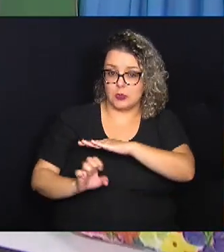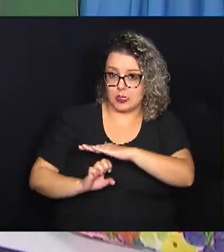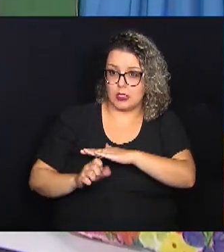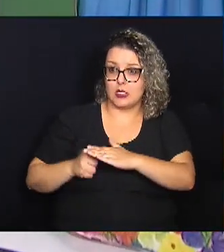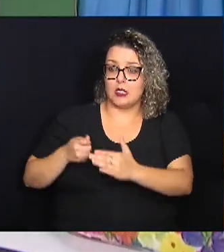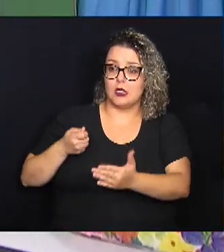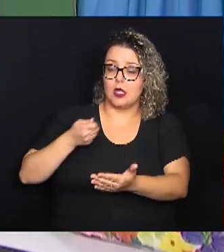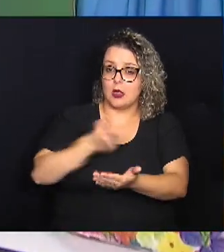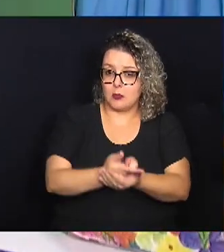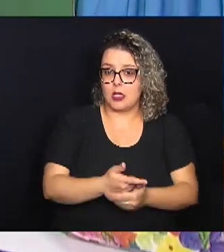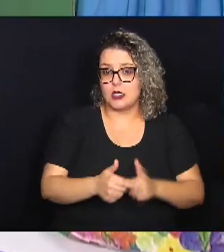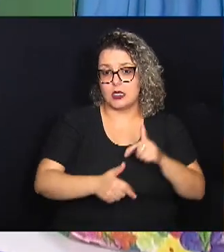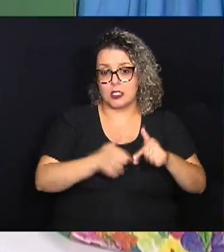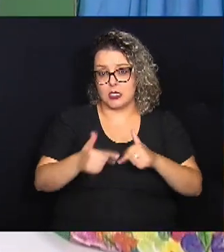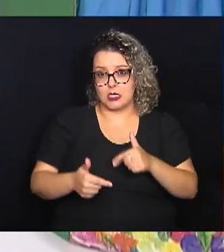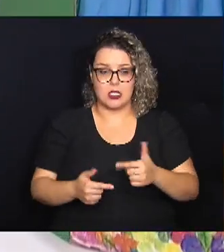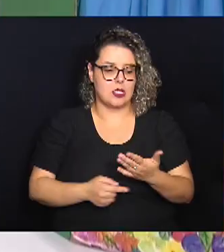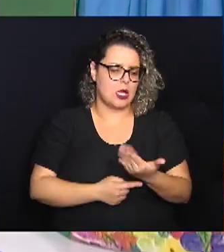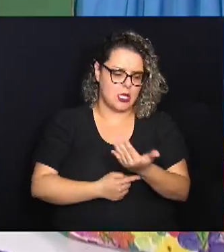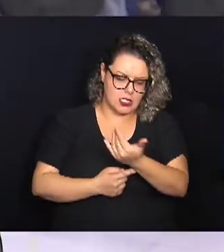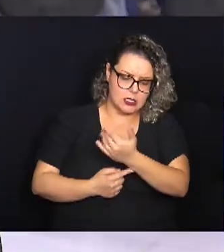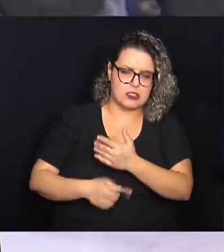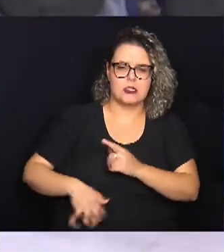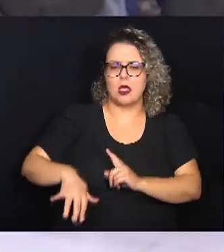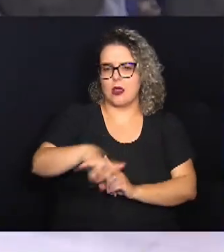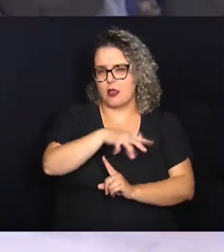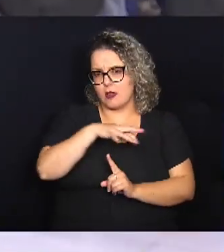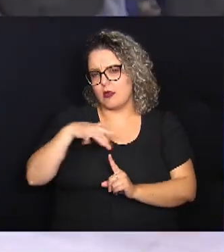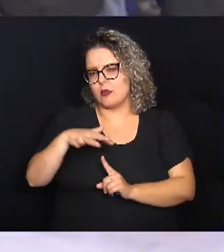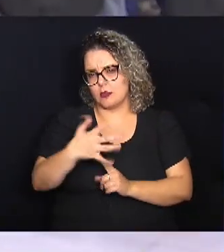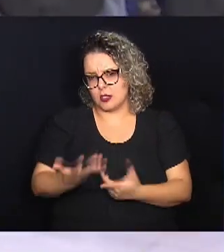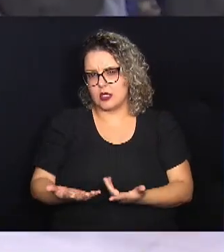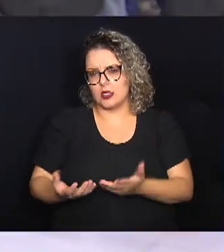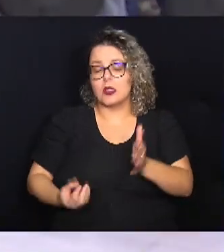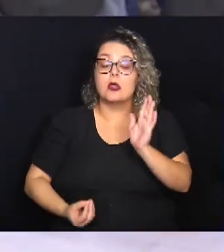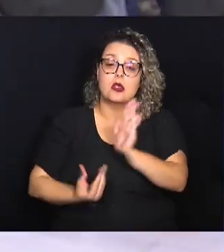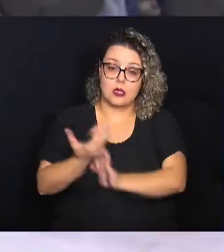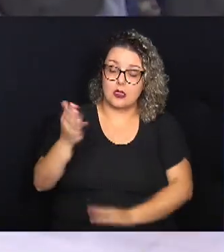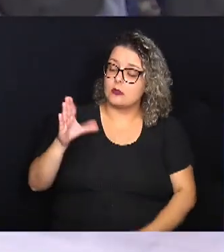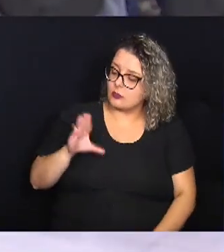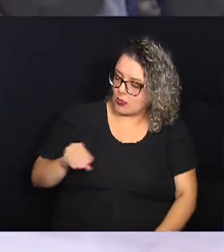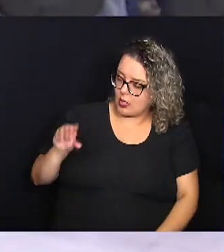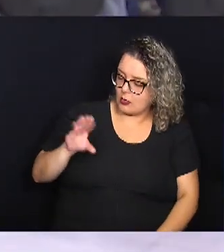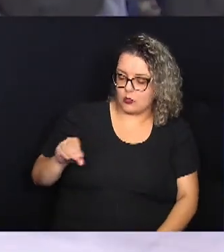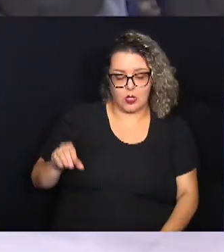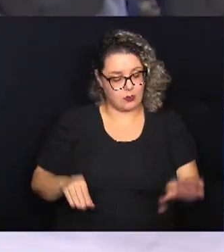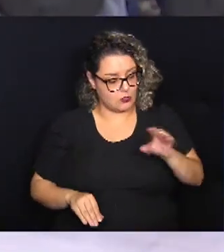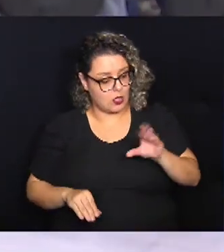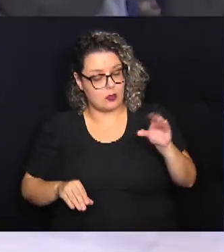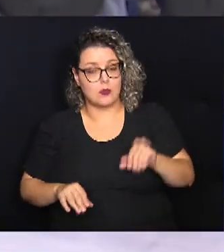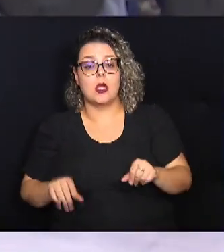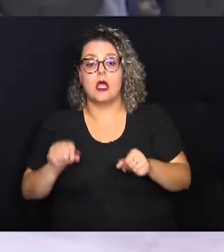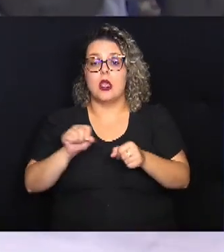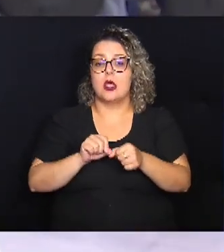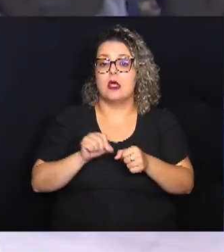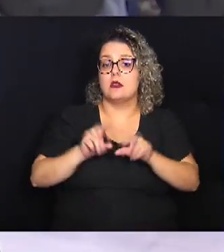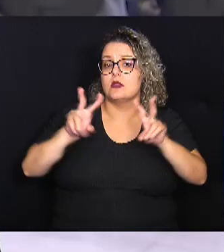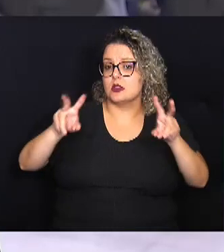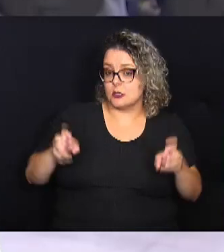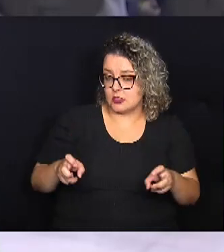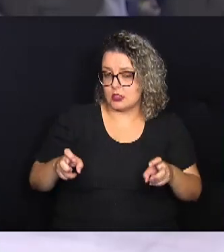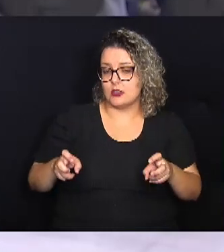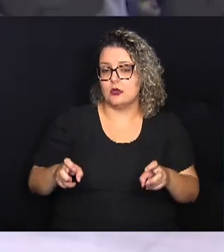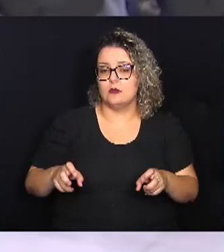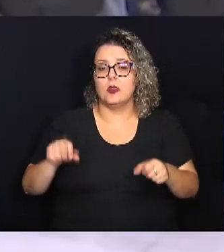patrocina trabalha, tecnologia, meio ambiente, e aí cria-se o fantoche relacionado a esse tema. São feitos na oficina do